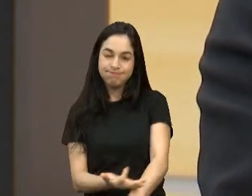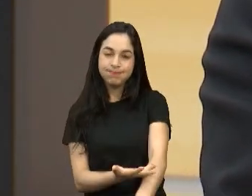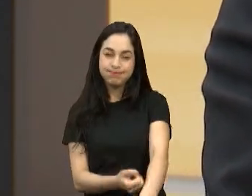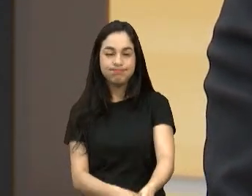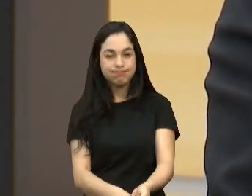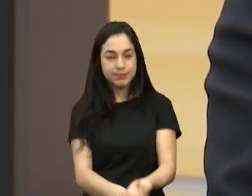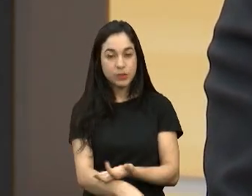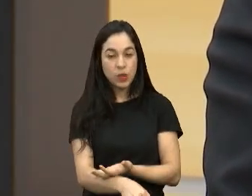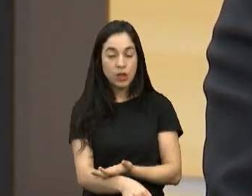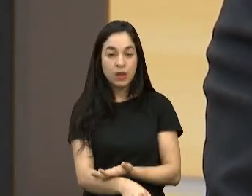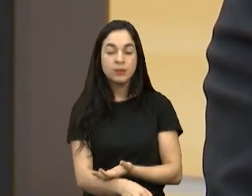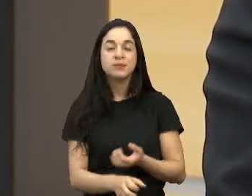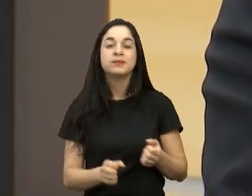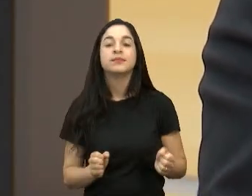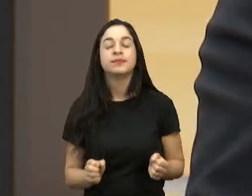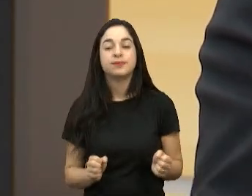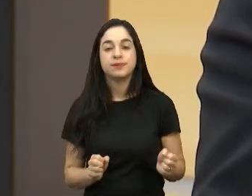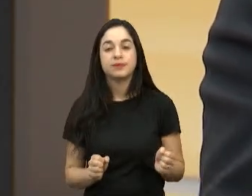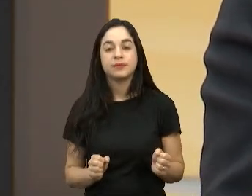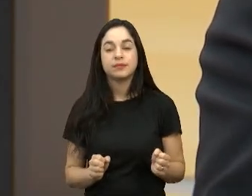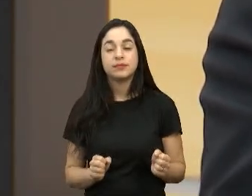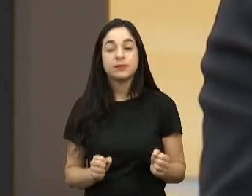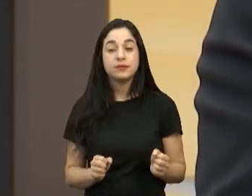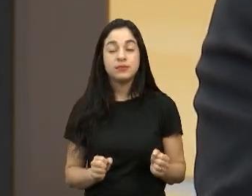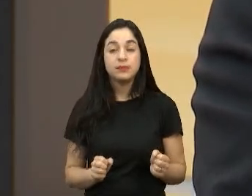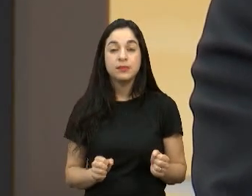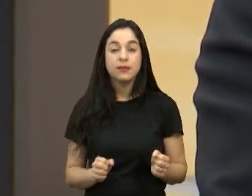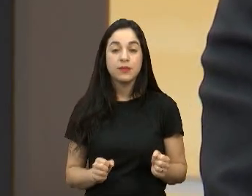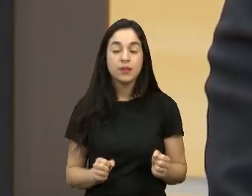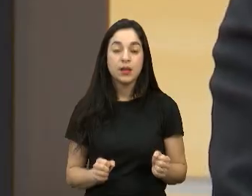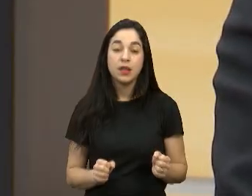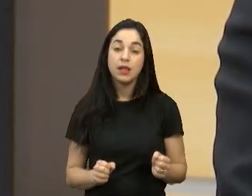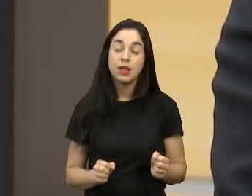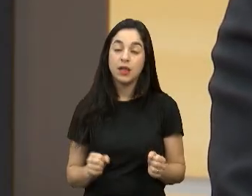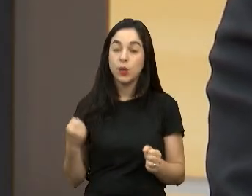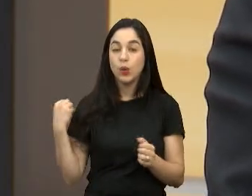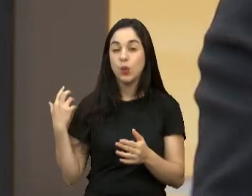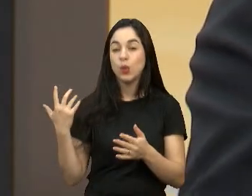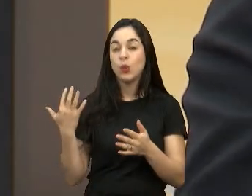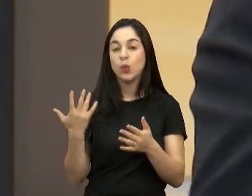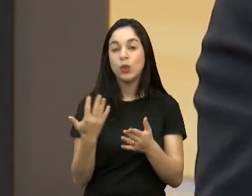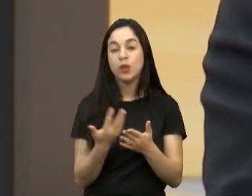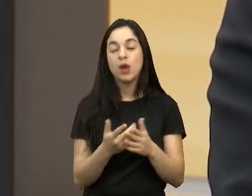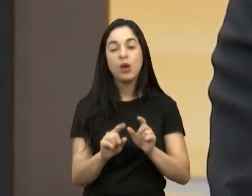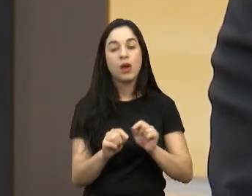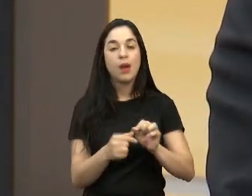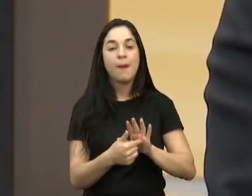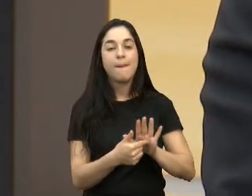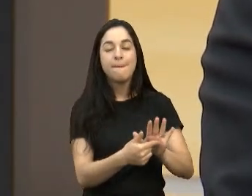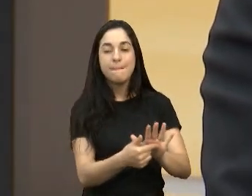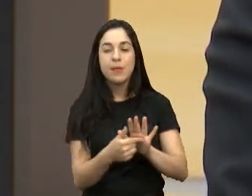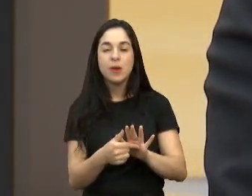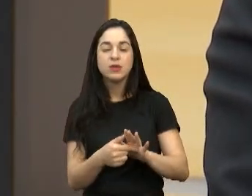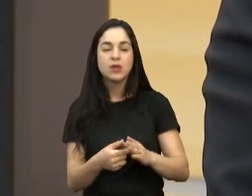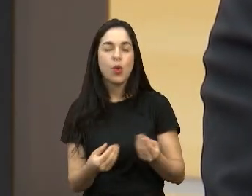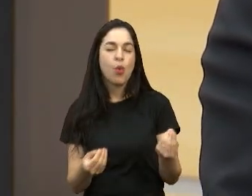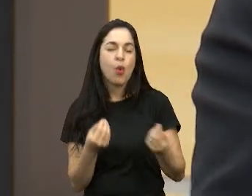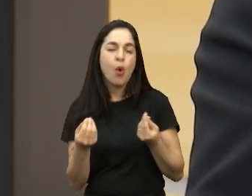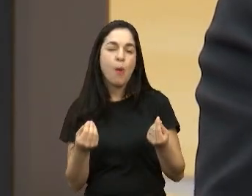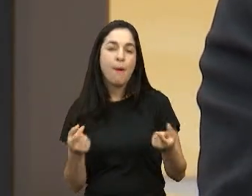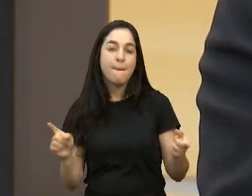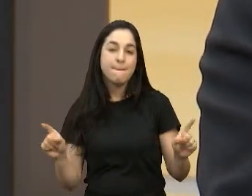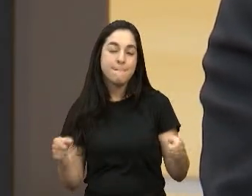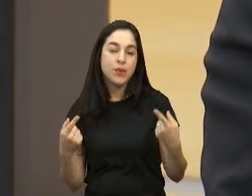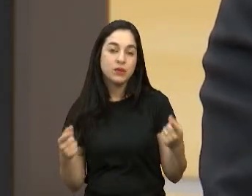si. E eu tento transmitir para as pessoas a magia da música,